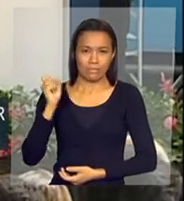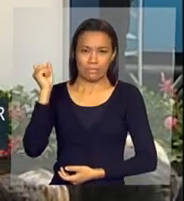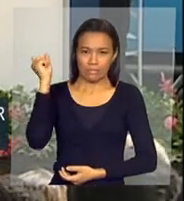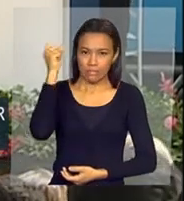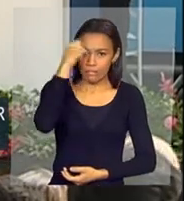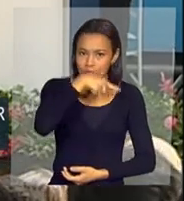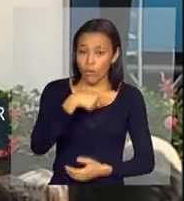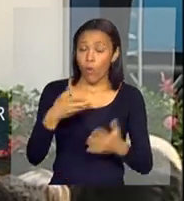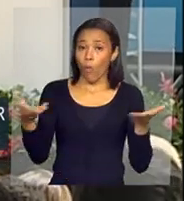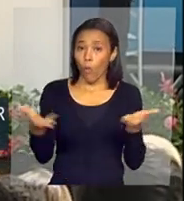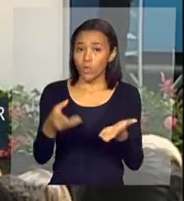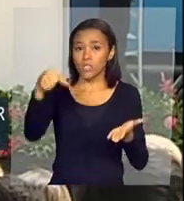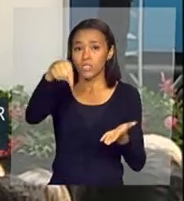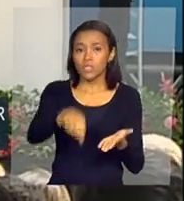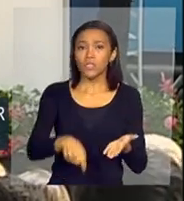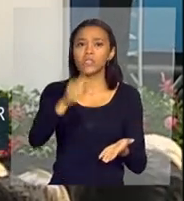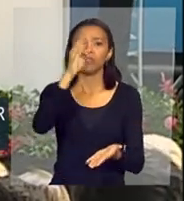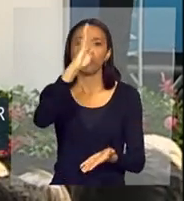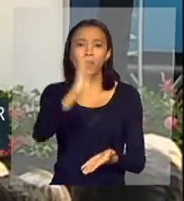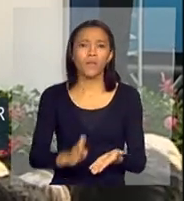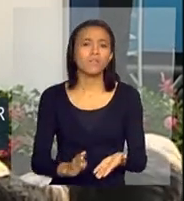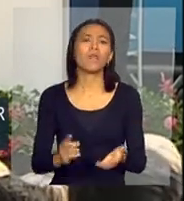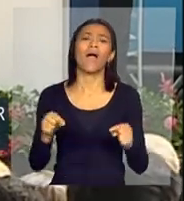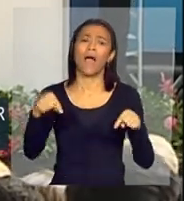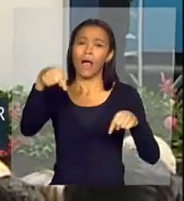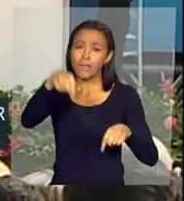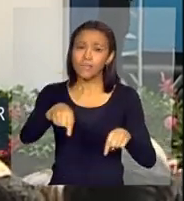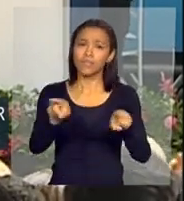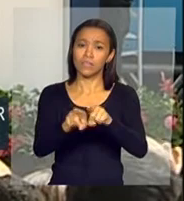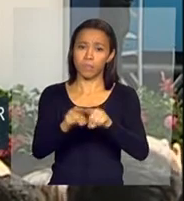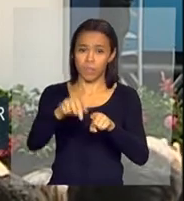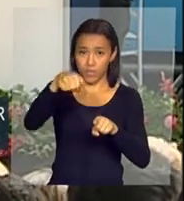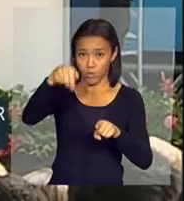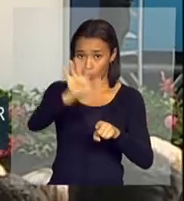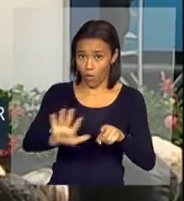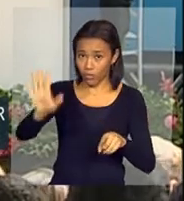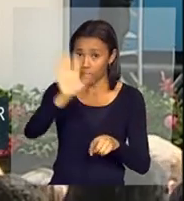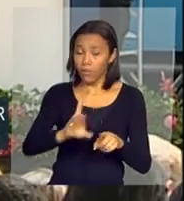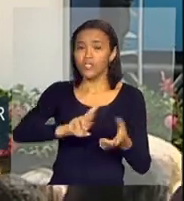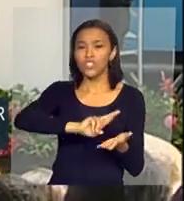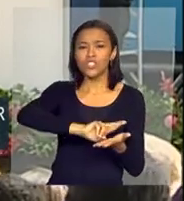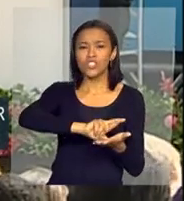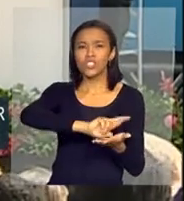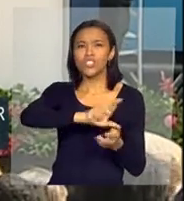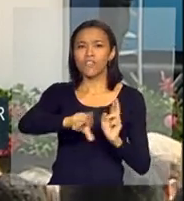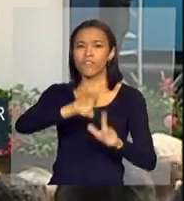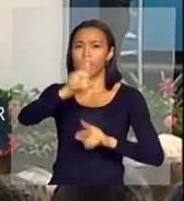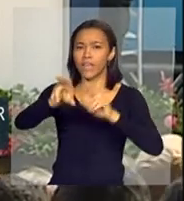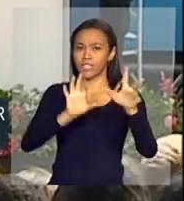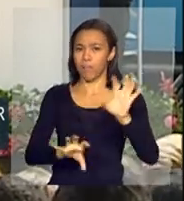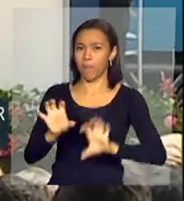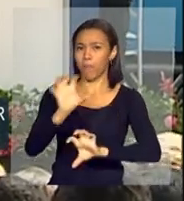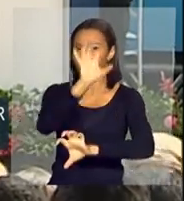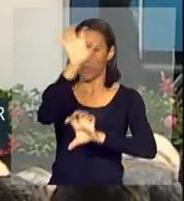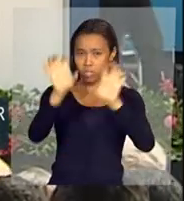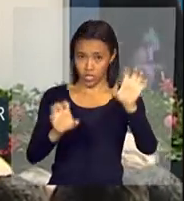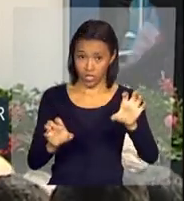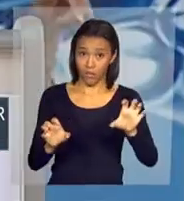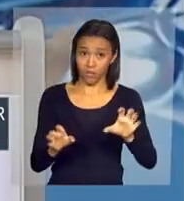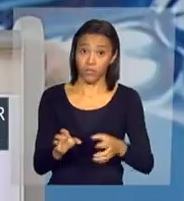hoje no Brasil, aqui no Nordeste, nos diferentes estados do Nordeste,